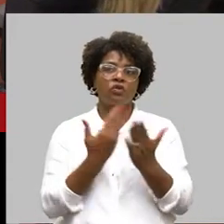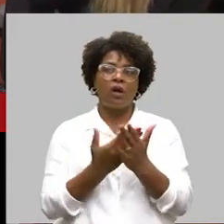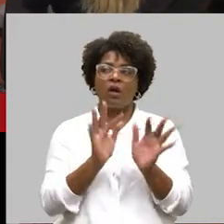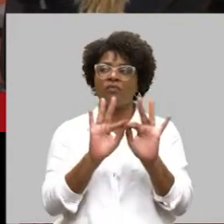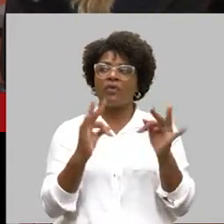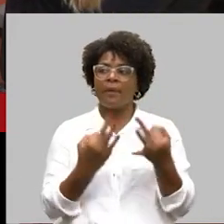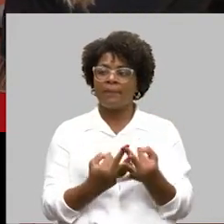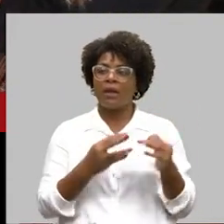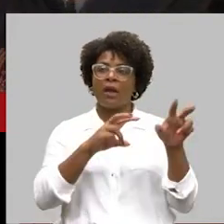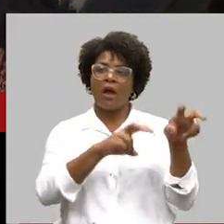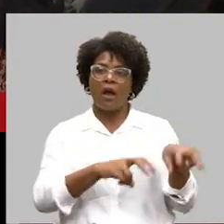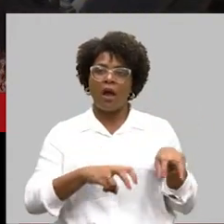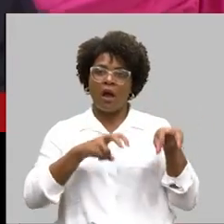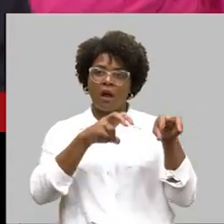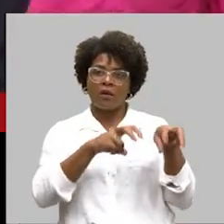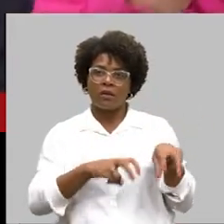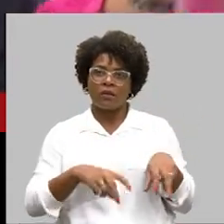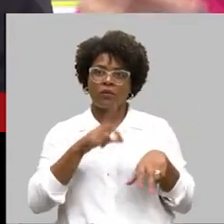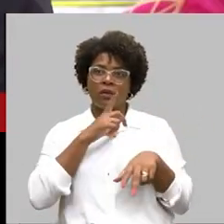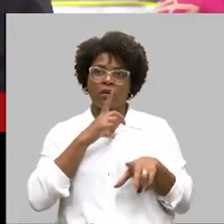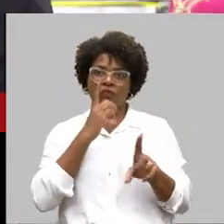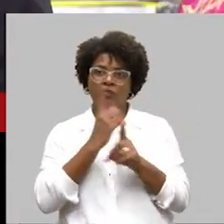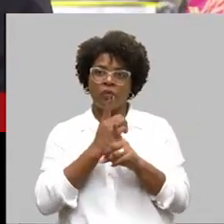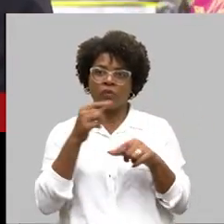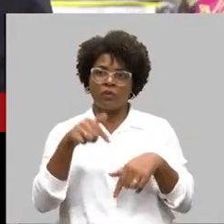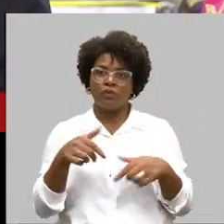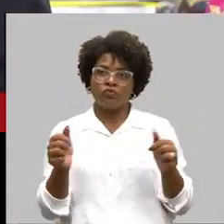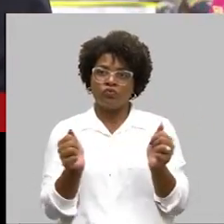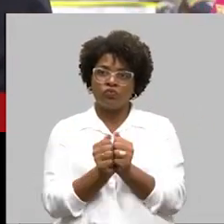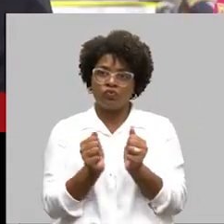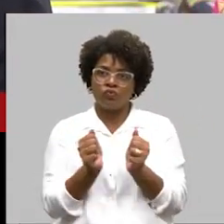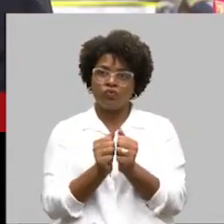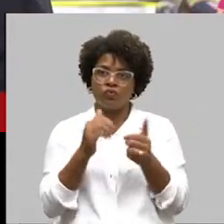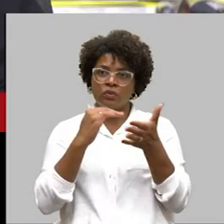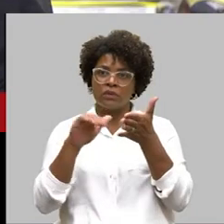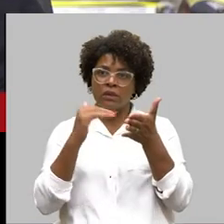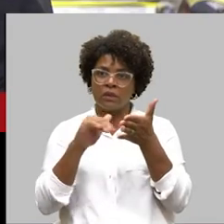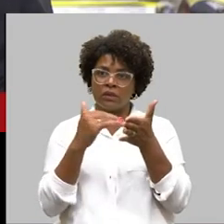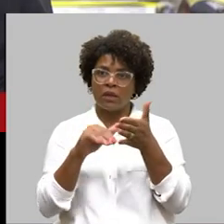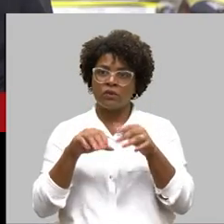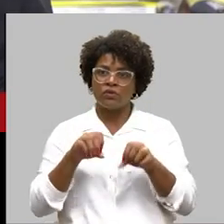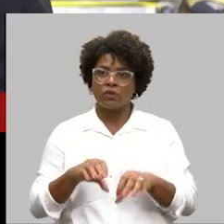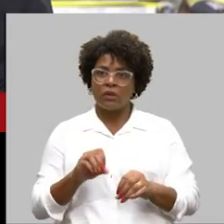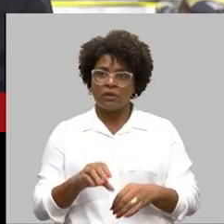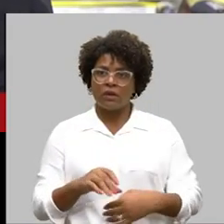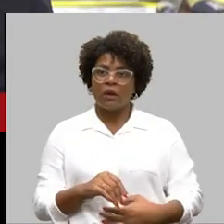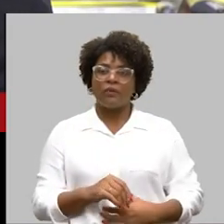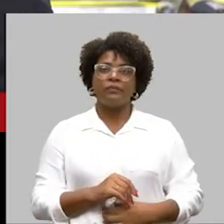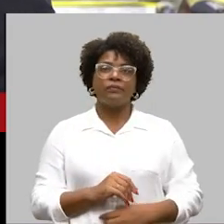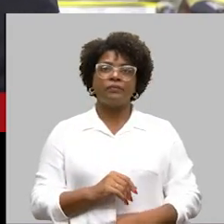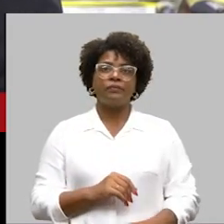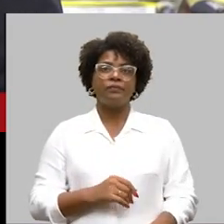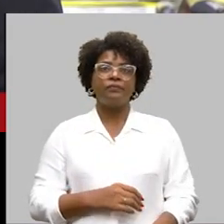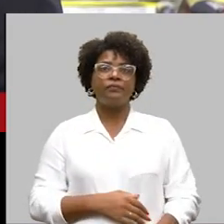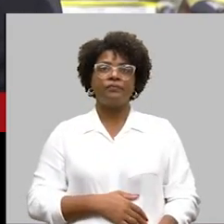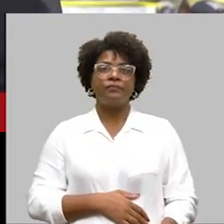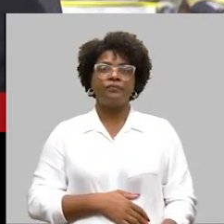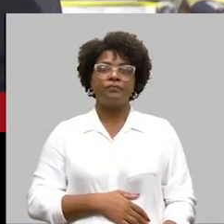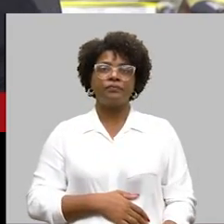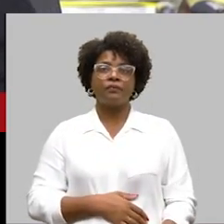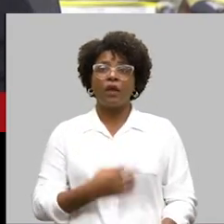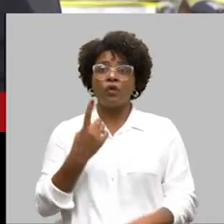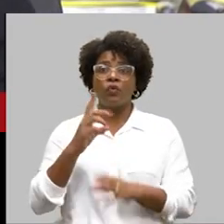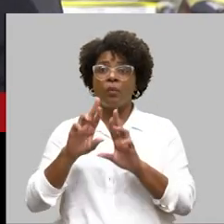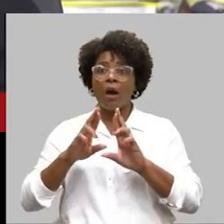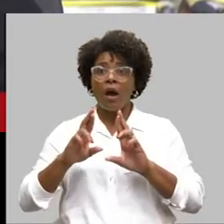promoveu um encontro junto ao secretário de educação naquela reunião